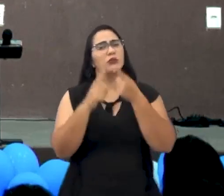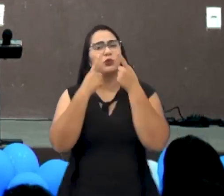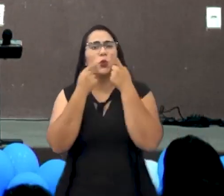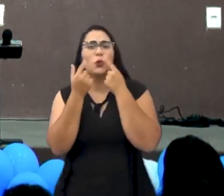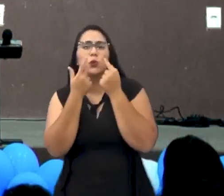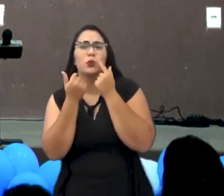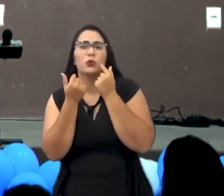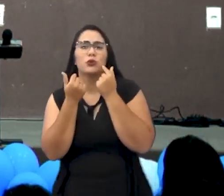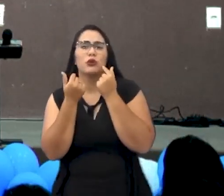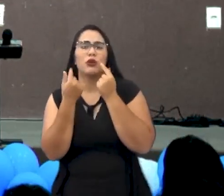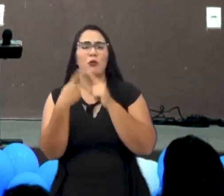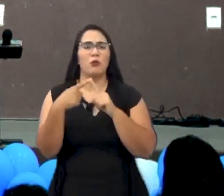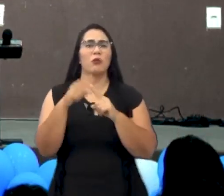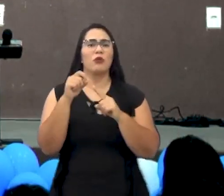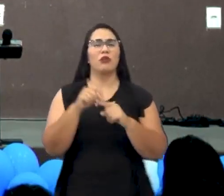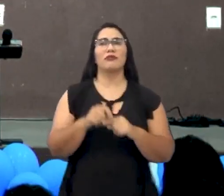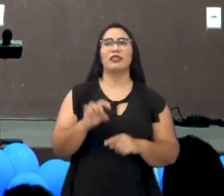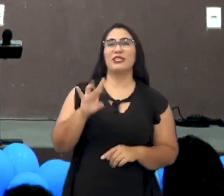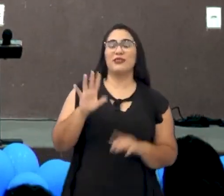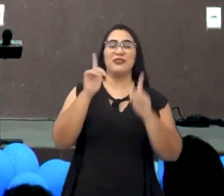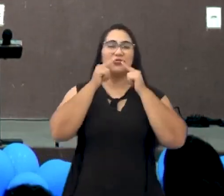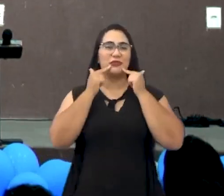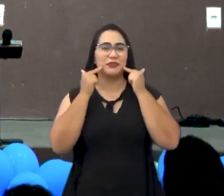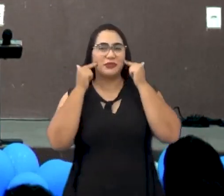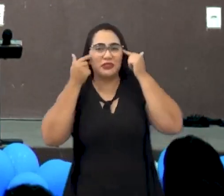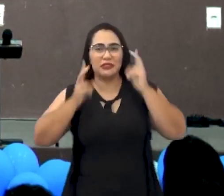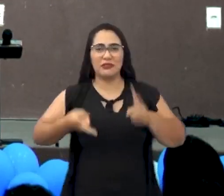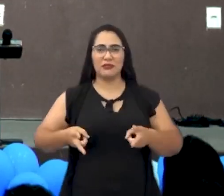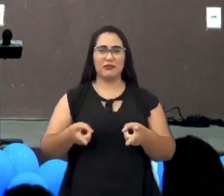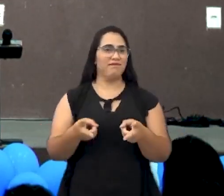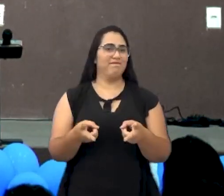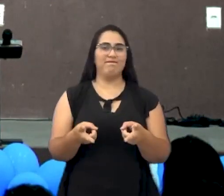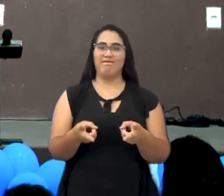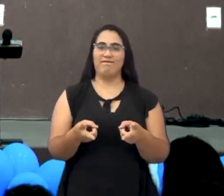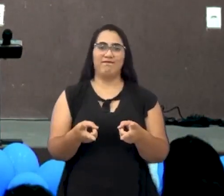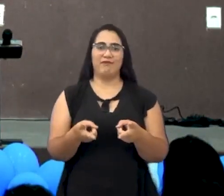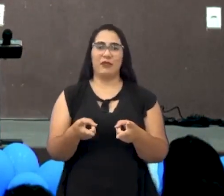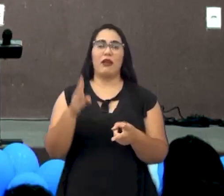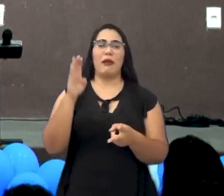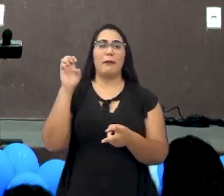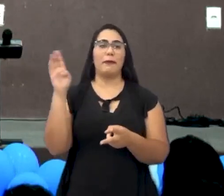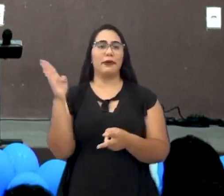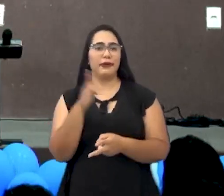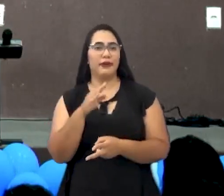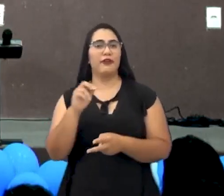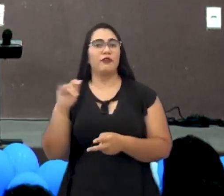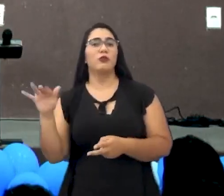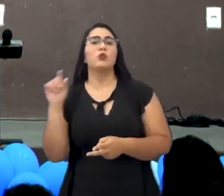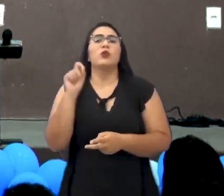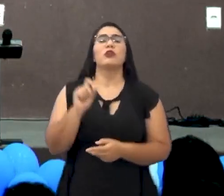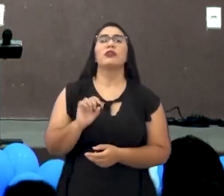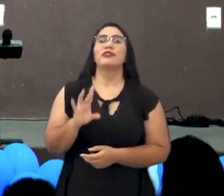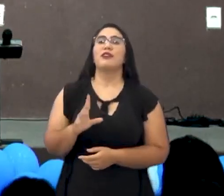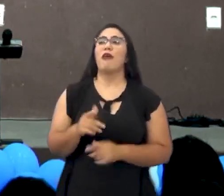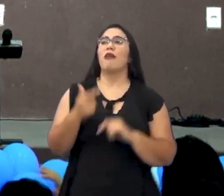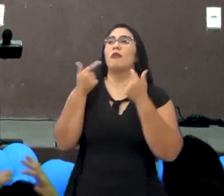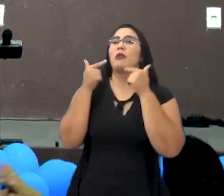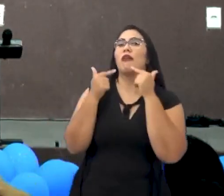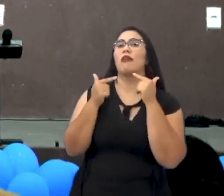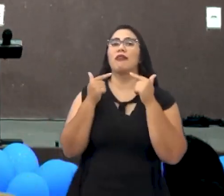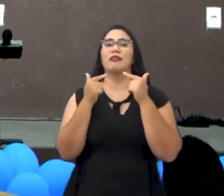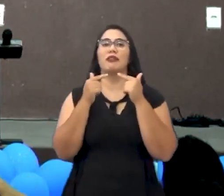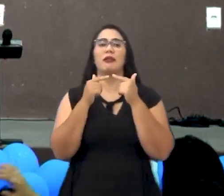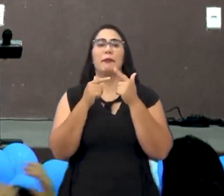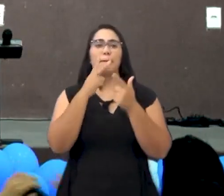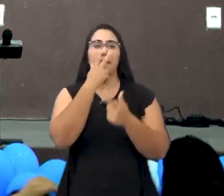Porque bem-aventurança não é sorrir sem parar. Bem-aventurança não é ficar feito um bobo da corte